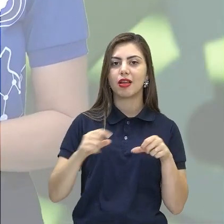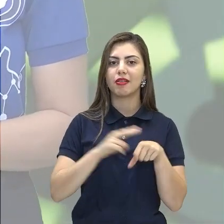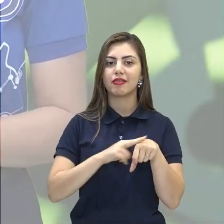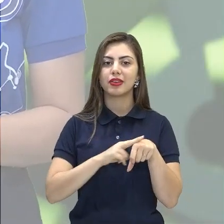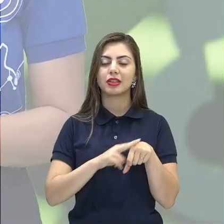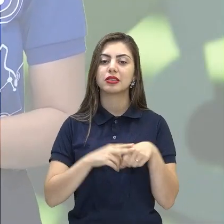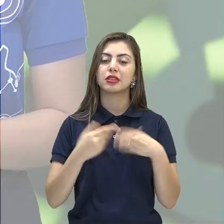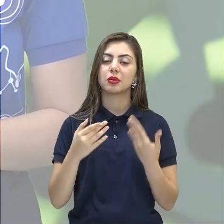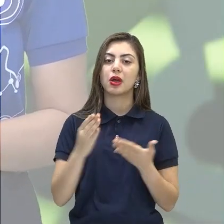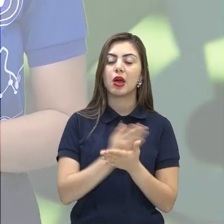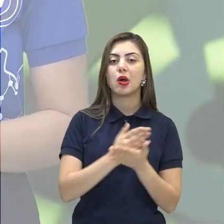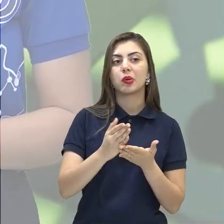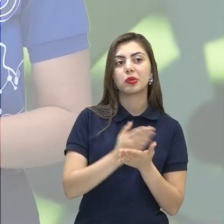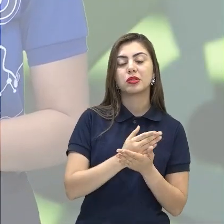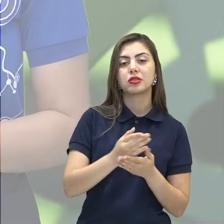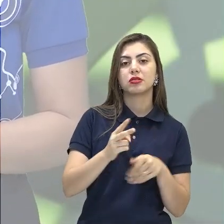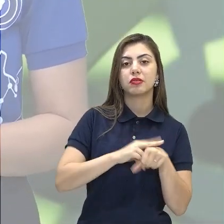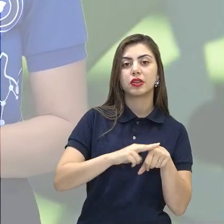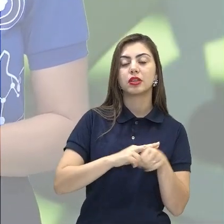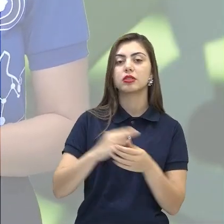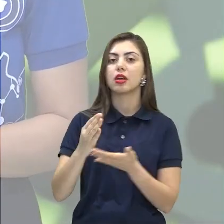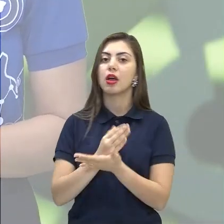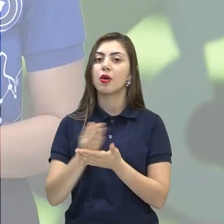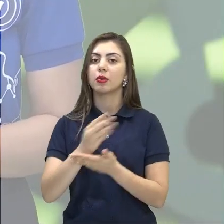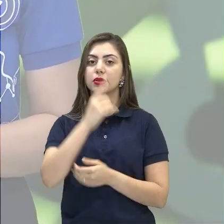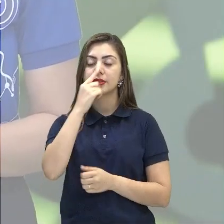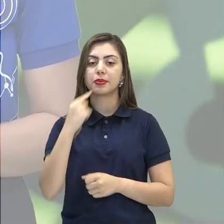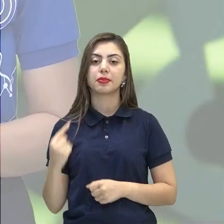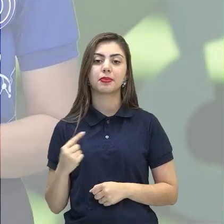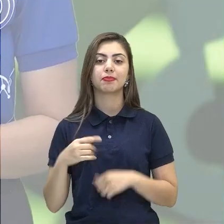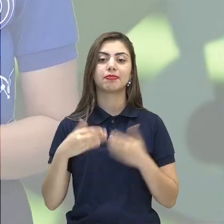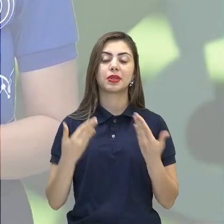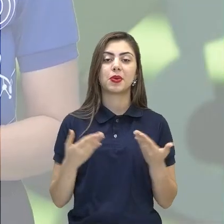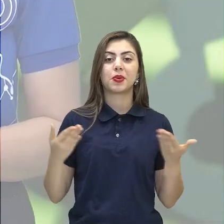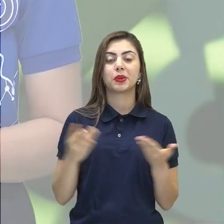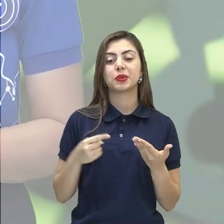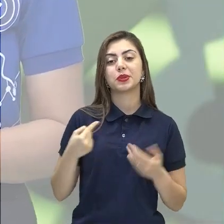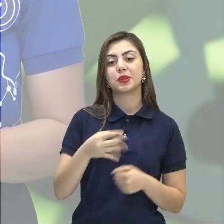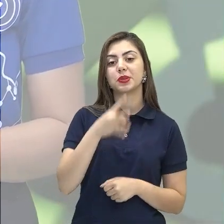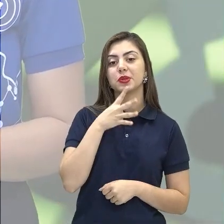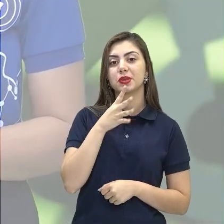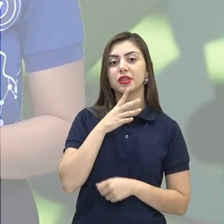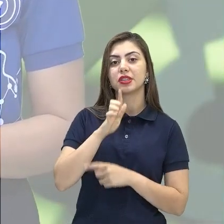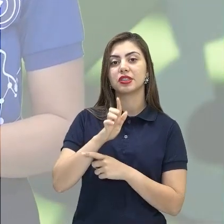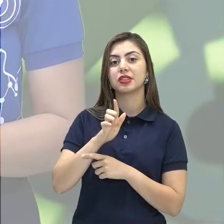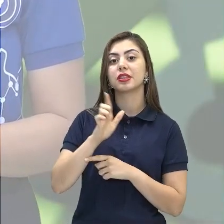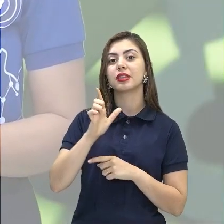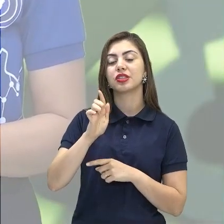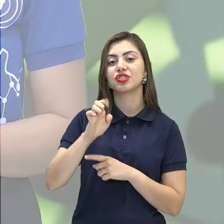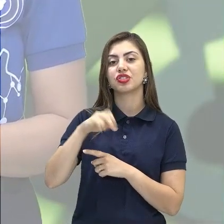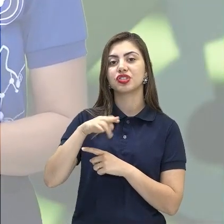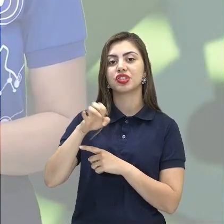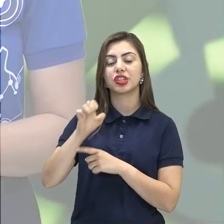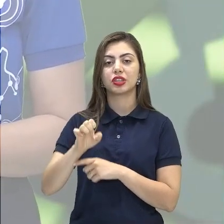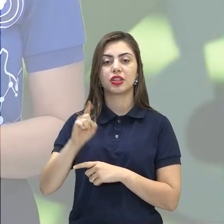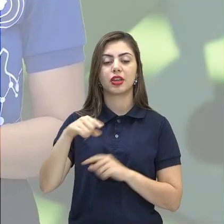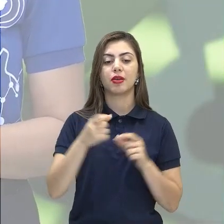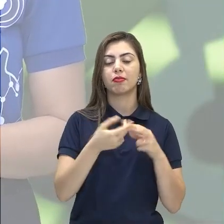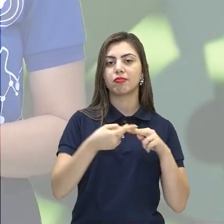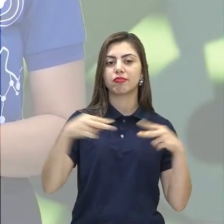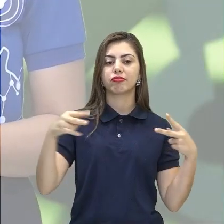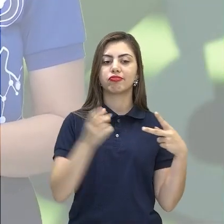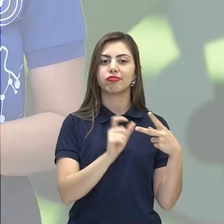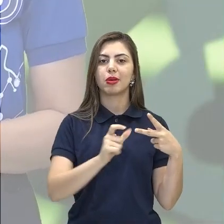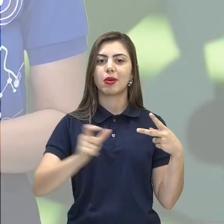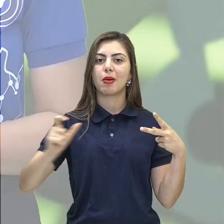cor amarela e a cor verde, e esses fatores são o que hoje conhecemos como genes, e as versões desses fatores são o que